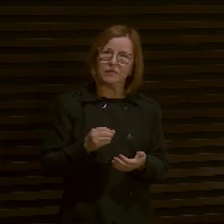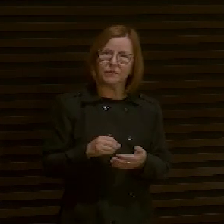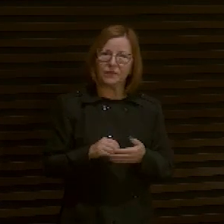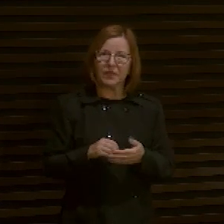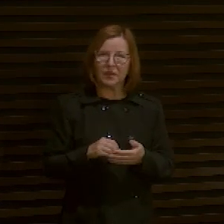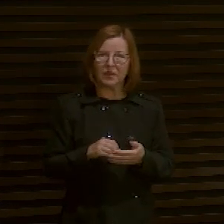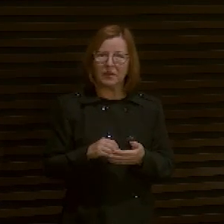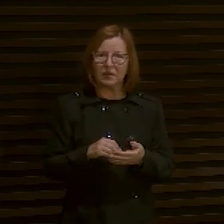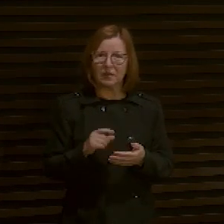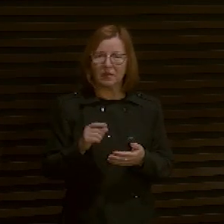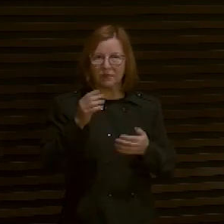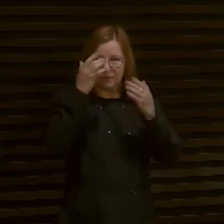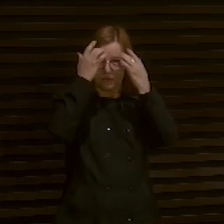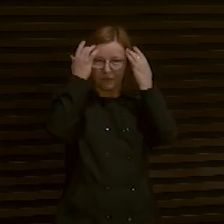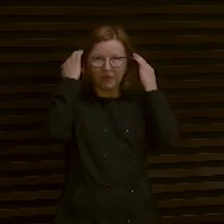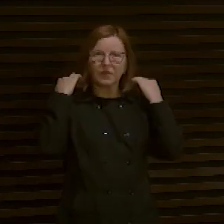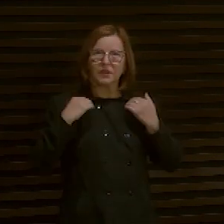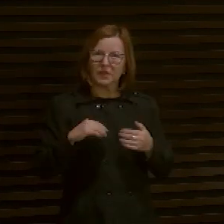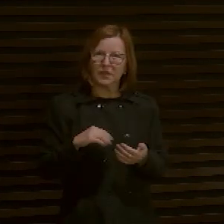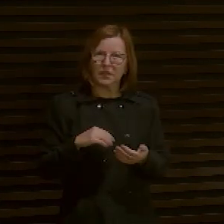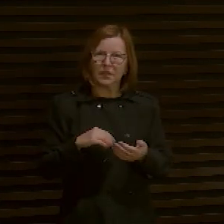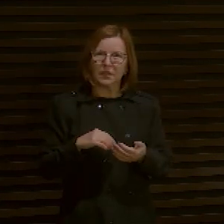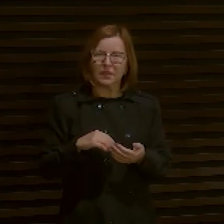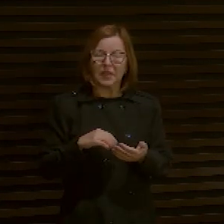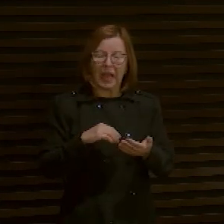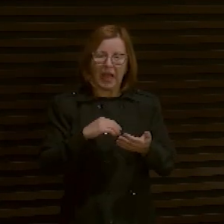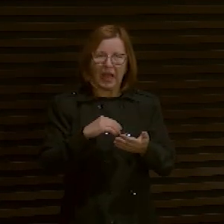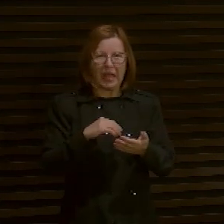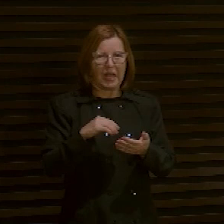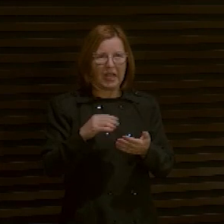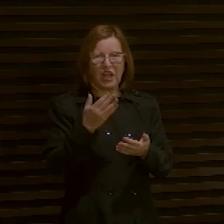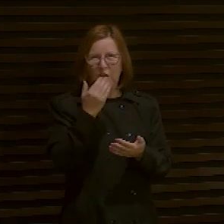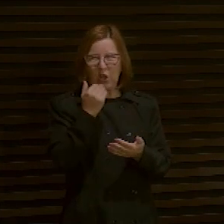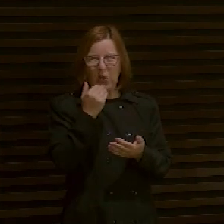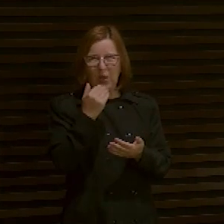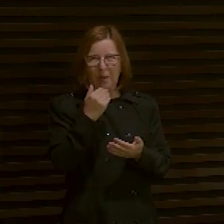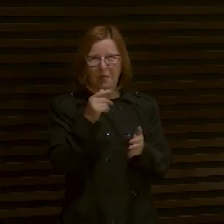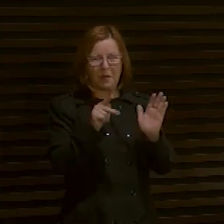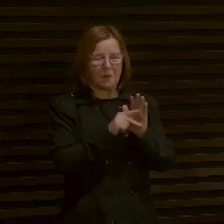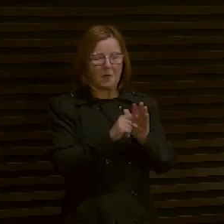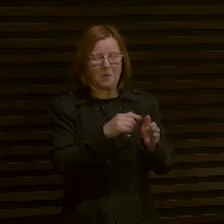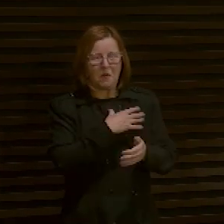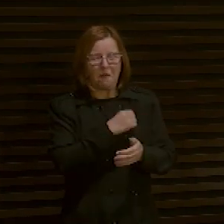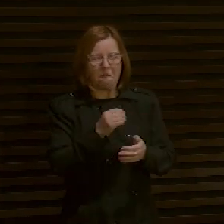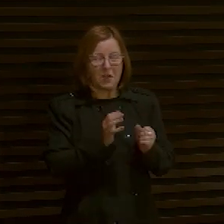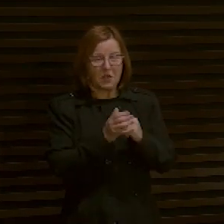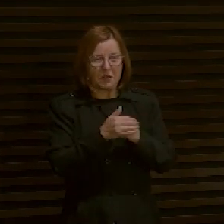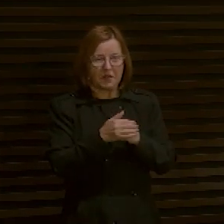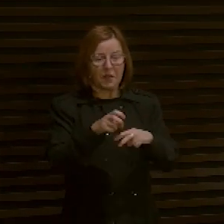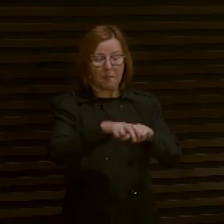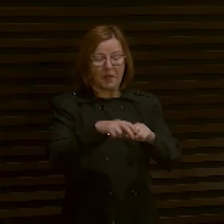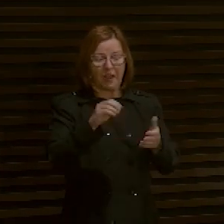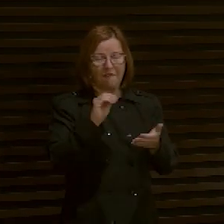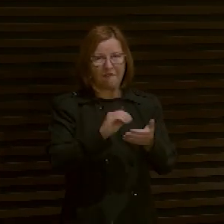a placenta que lhe saiu do ventre, e os filhos que tiver, porque os comerá às escondidas pela falta de